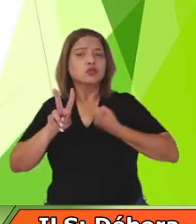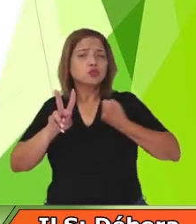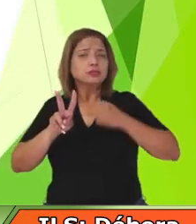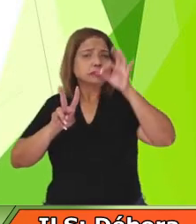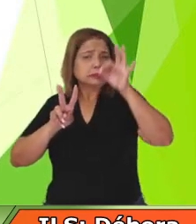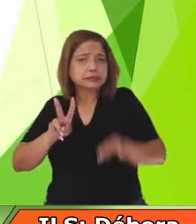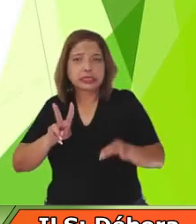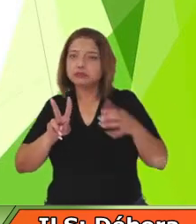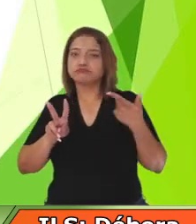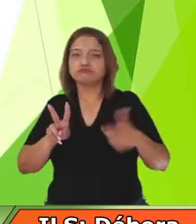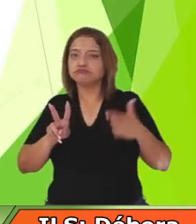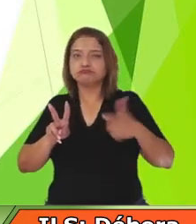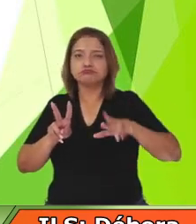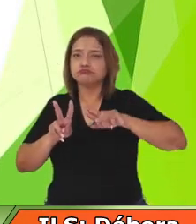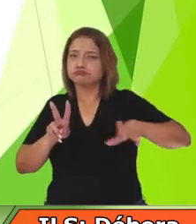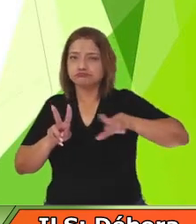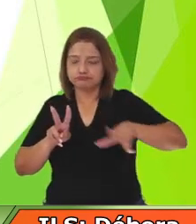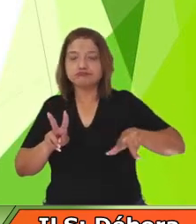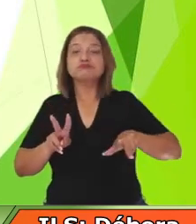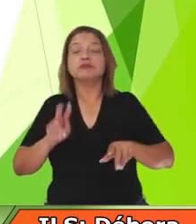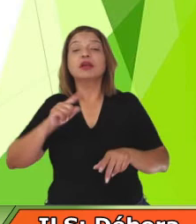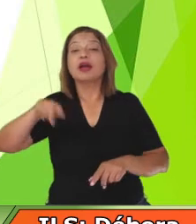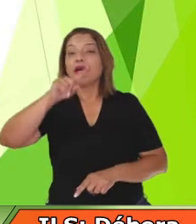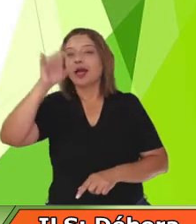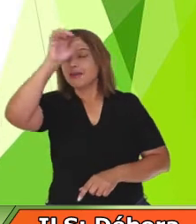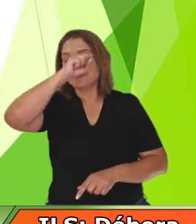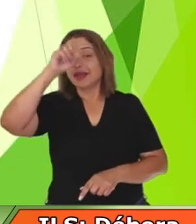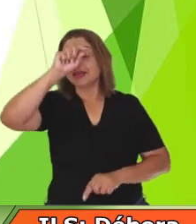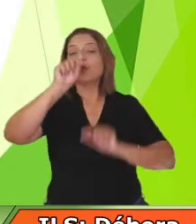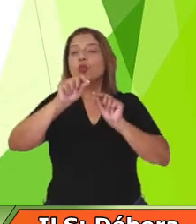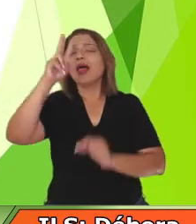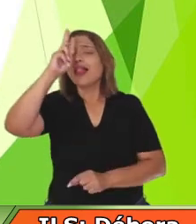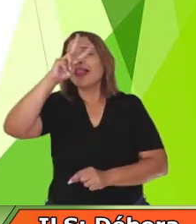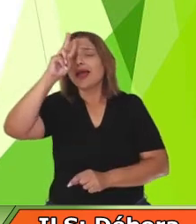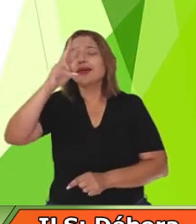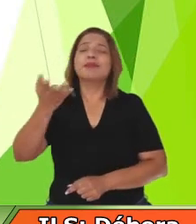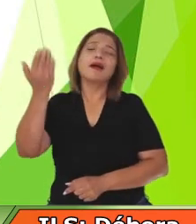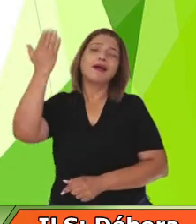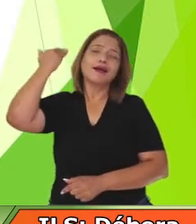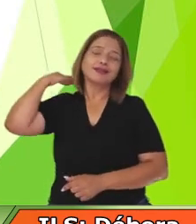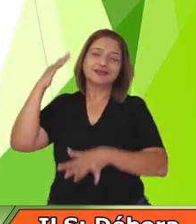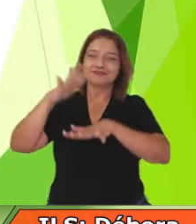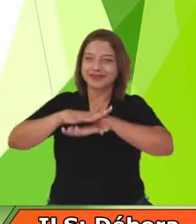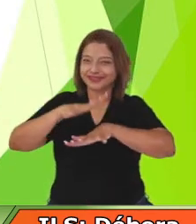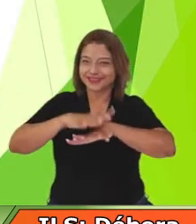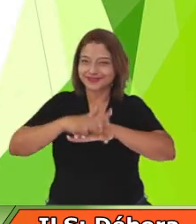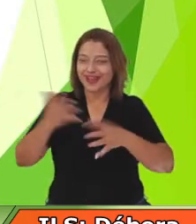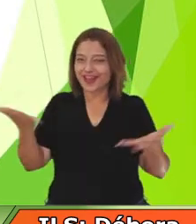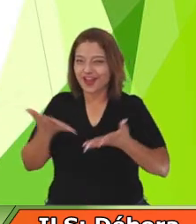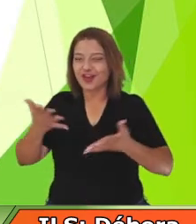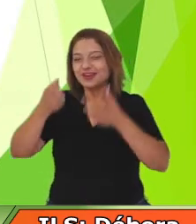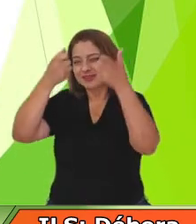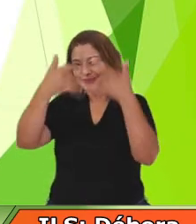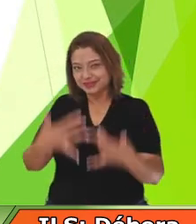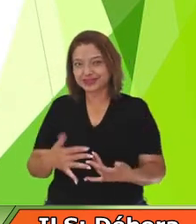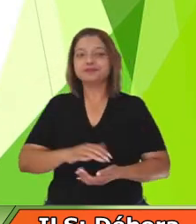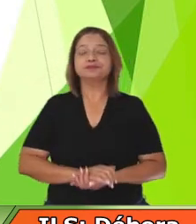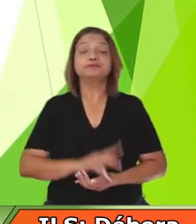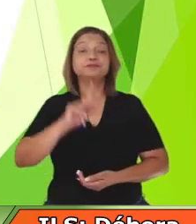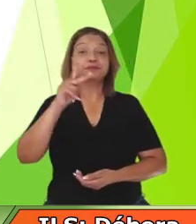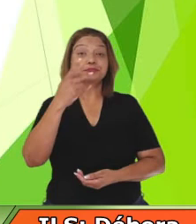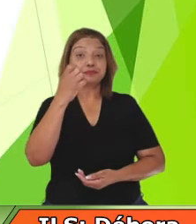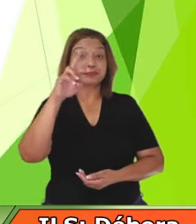vamos nos remeter à história da matemática, à história do conhecimento matemático. Herão,